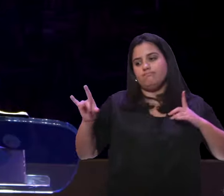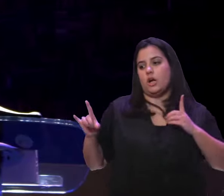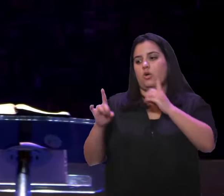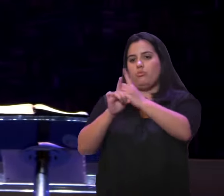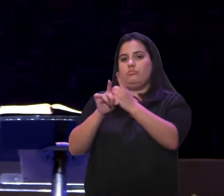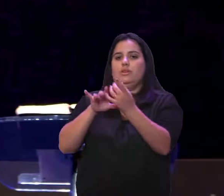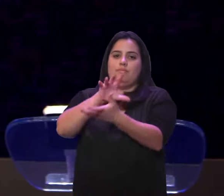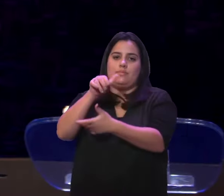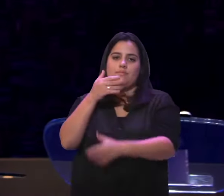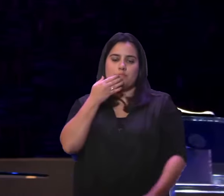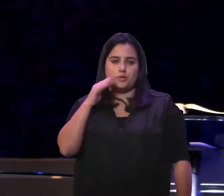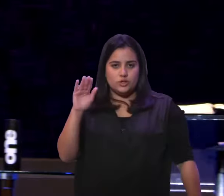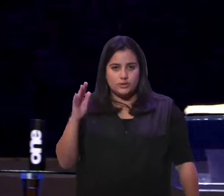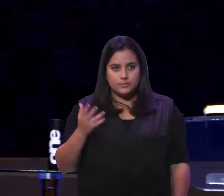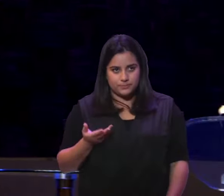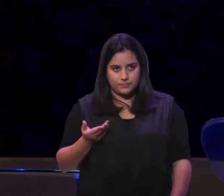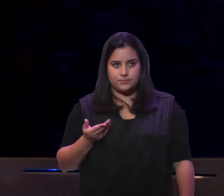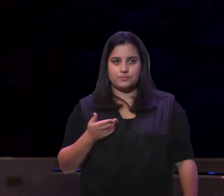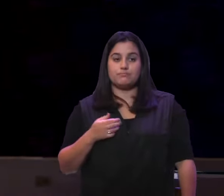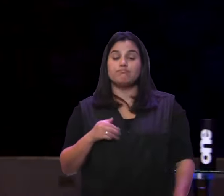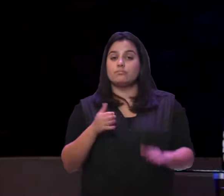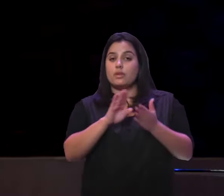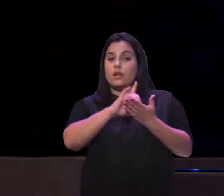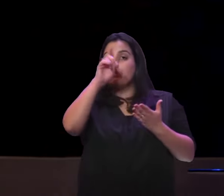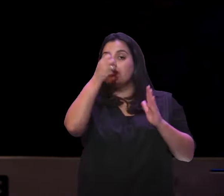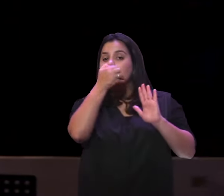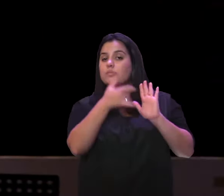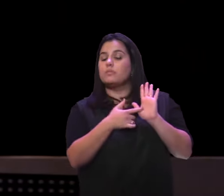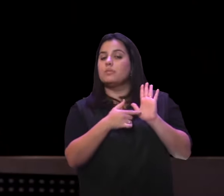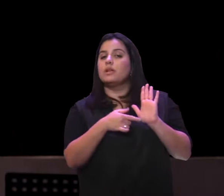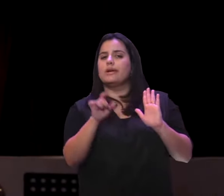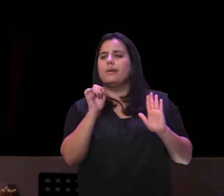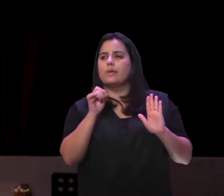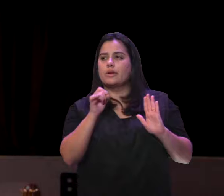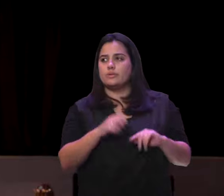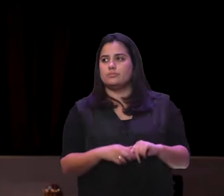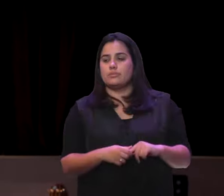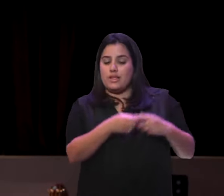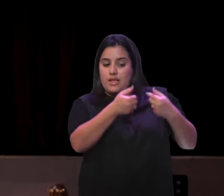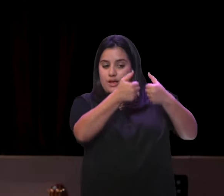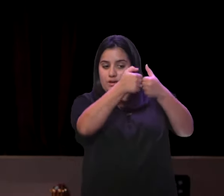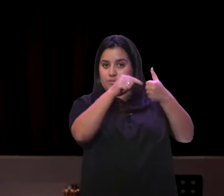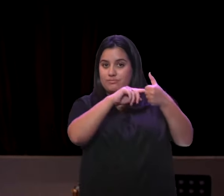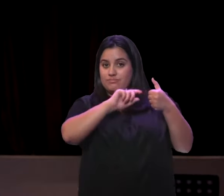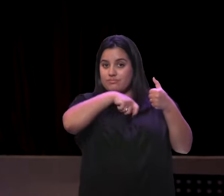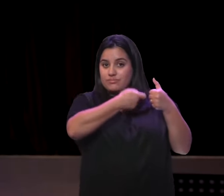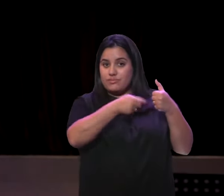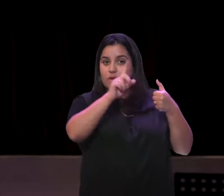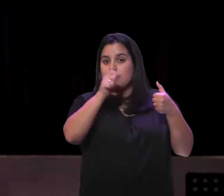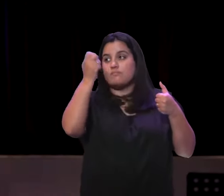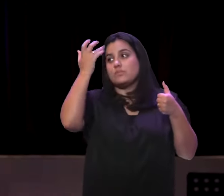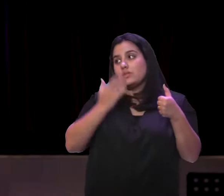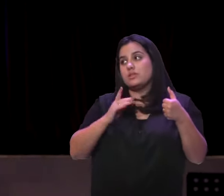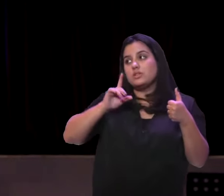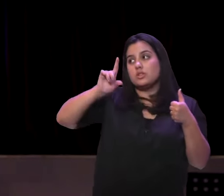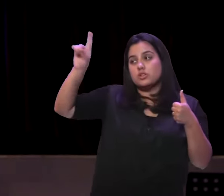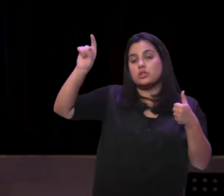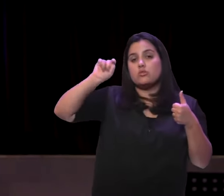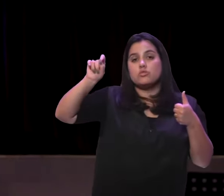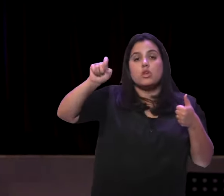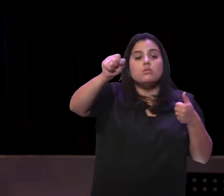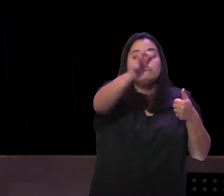Estava lá, e a Bíblia conta que essa arca representava a presença de Deus no meio